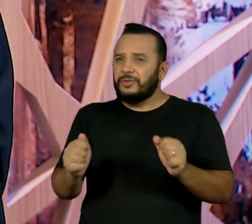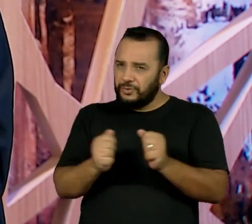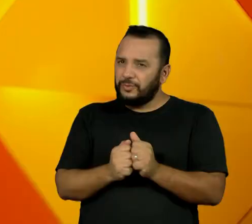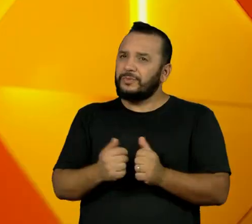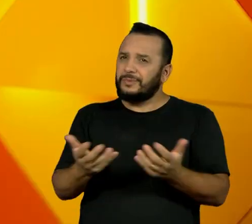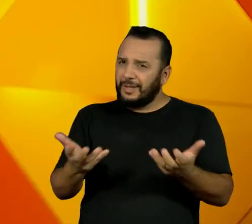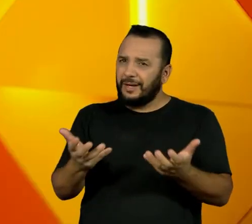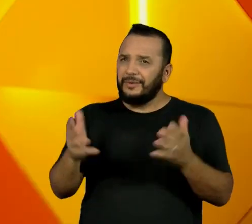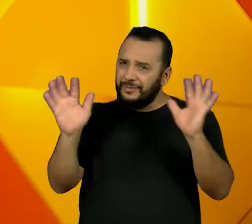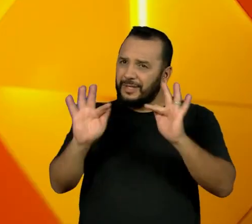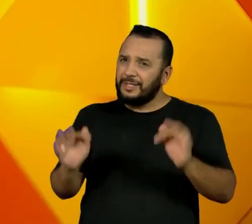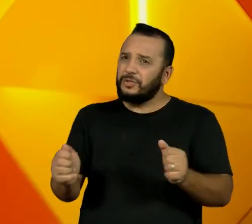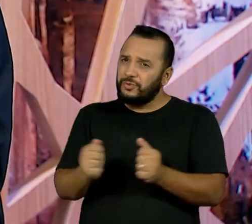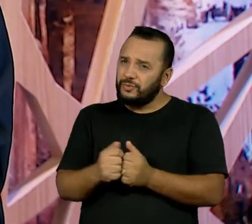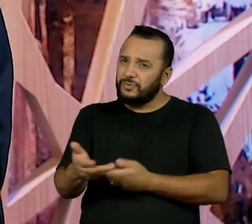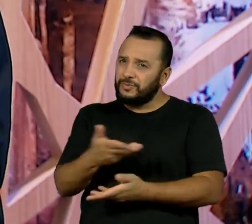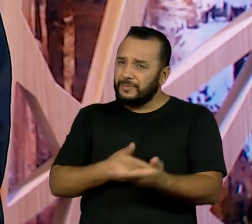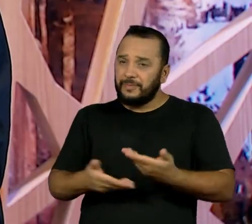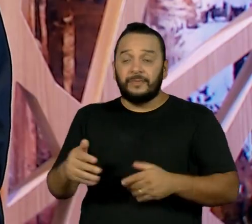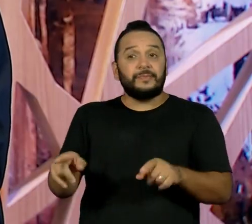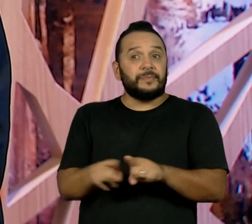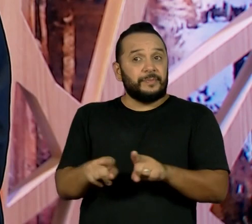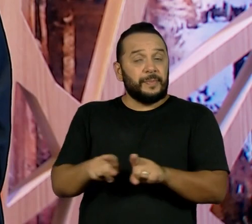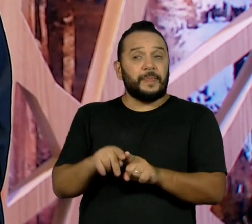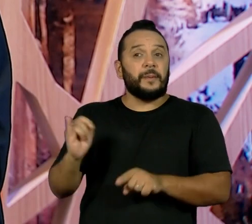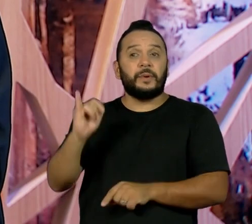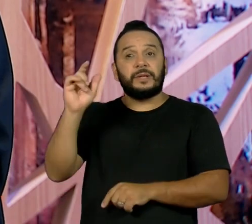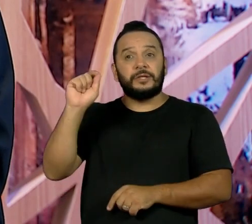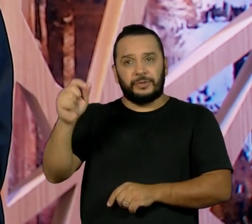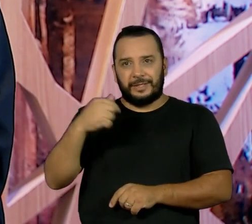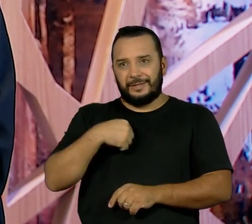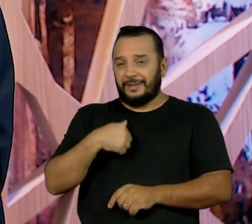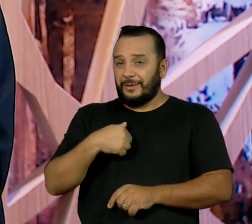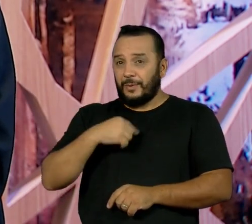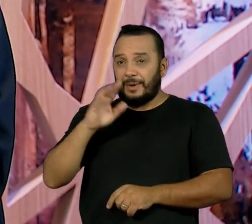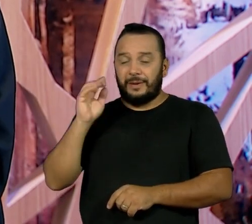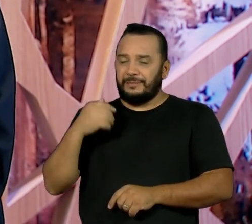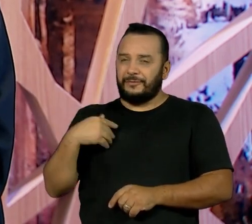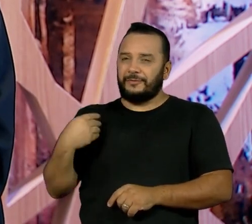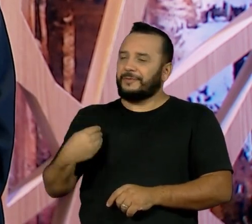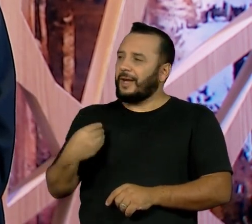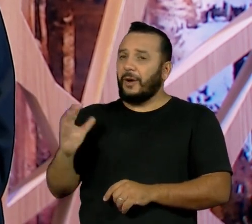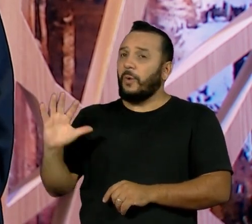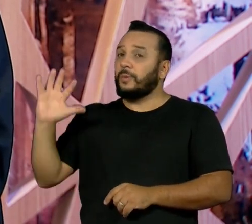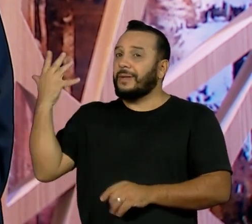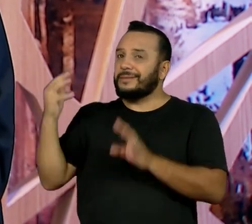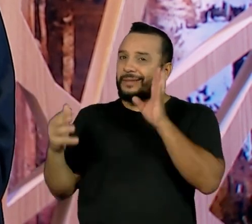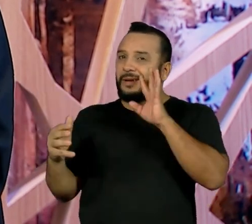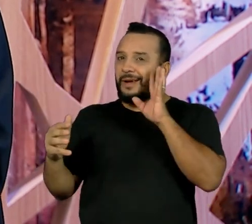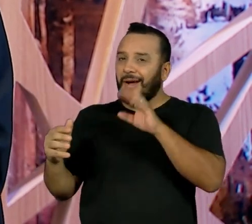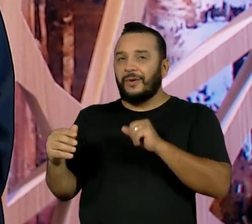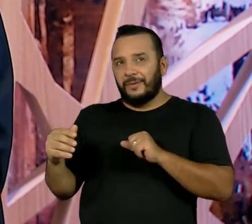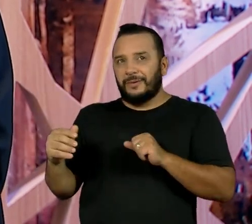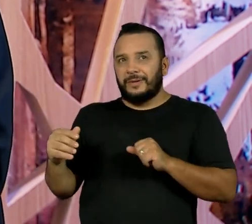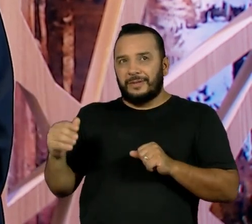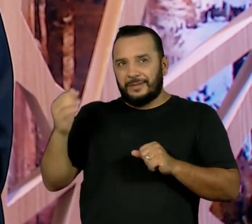ela. Exatamente, Uma coisa que é importante também, Cris, toda vez que eu faço uma coisa legal na minha carreira, na minha vida, eu viro